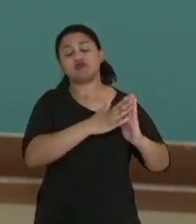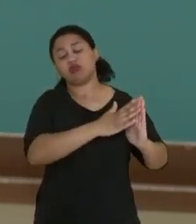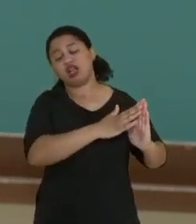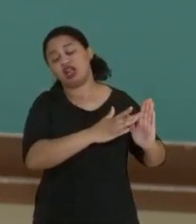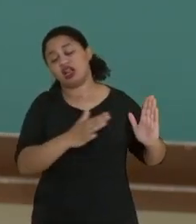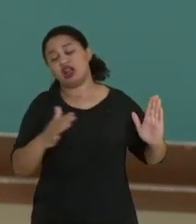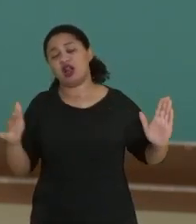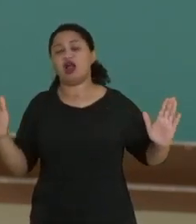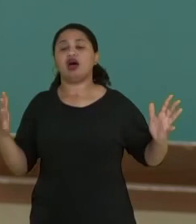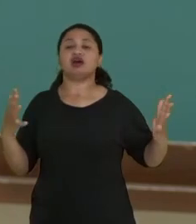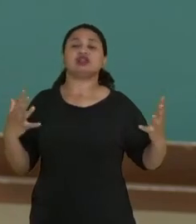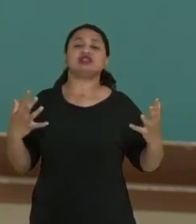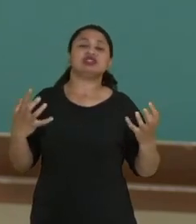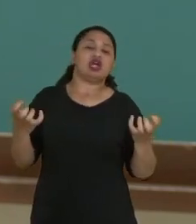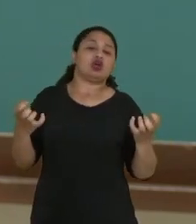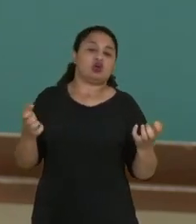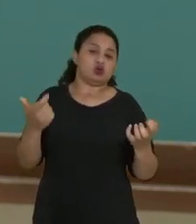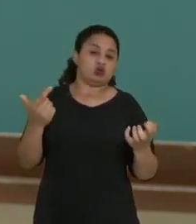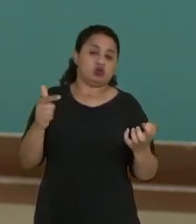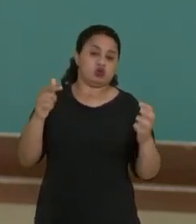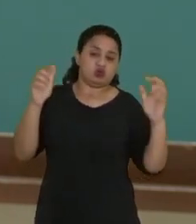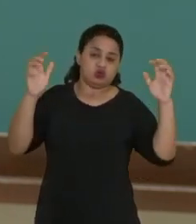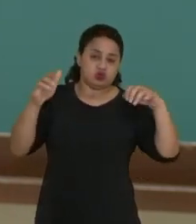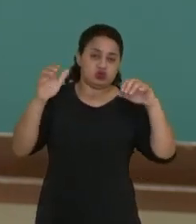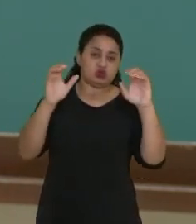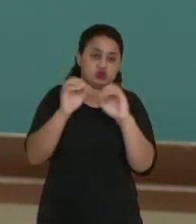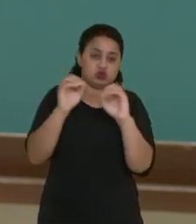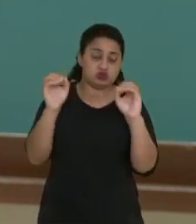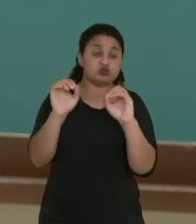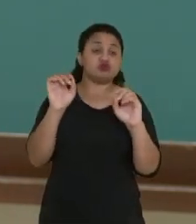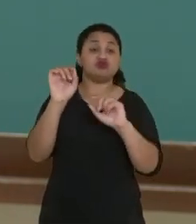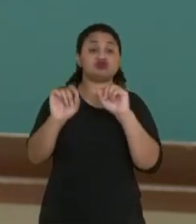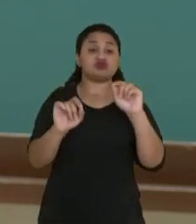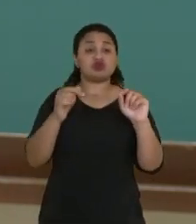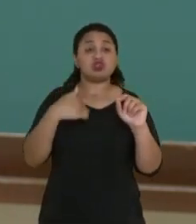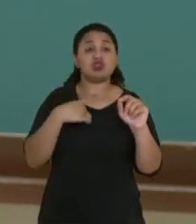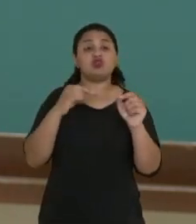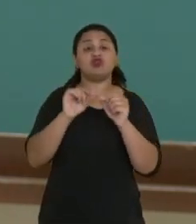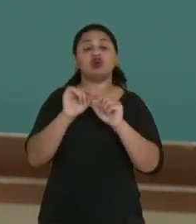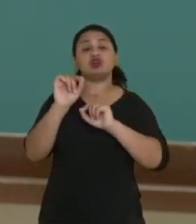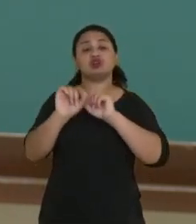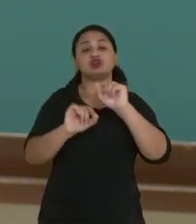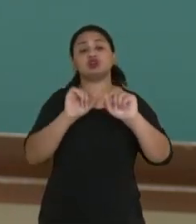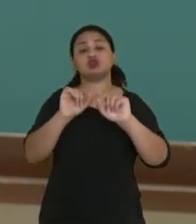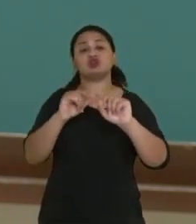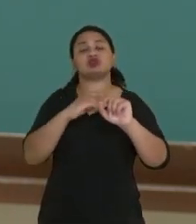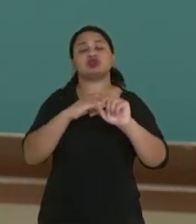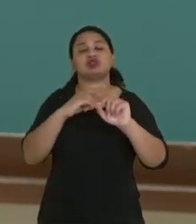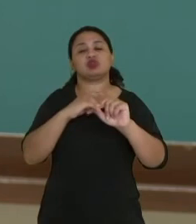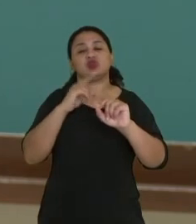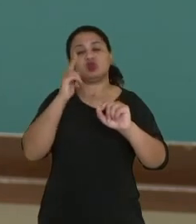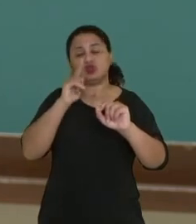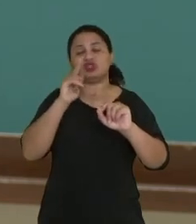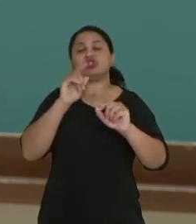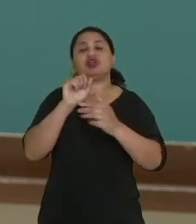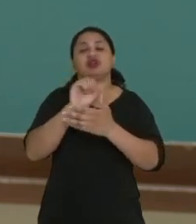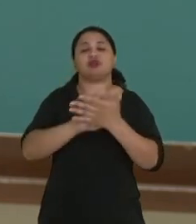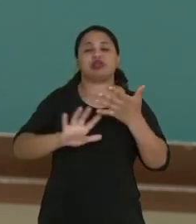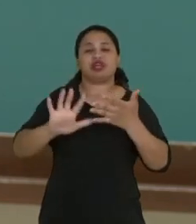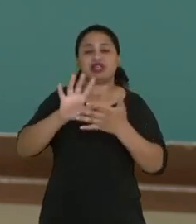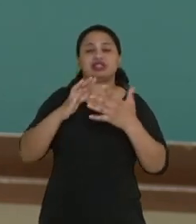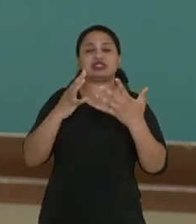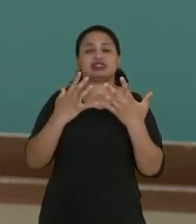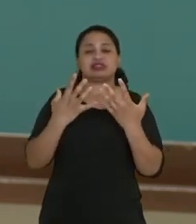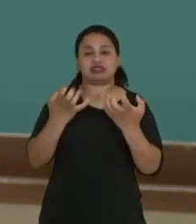longos períodos sem chover. E é isso que vai proporcionar essa paisagem mais seca,